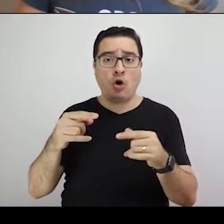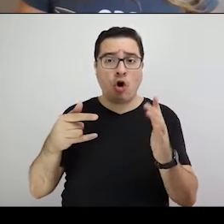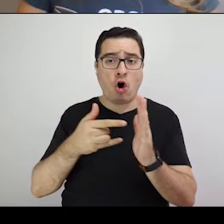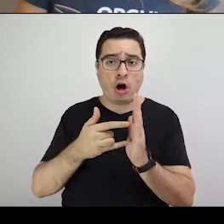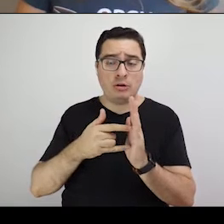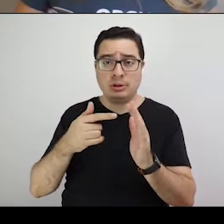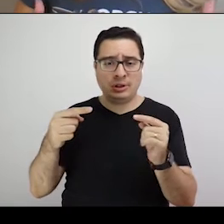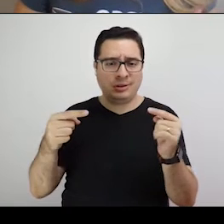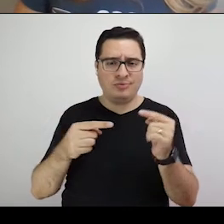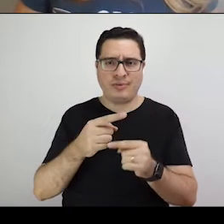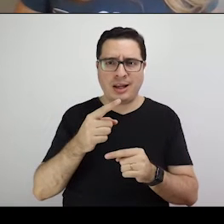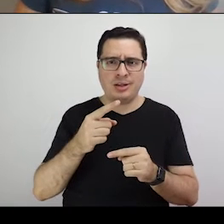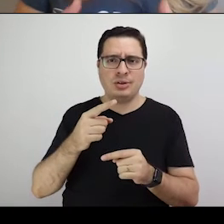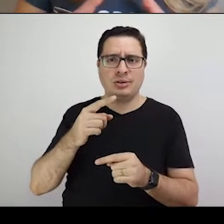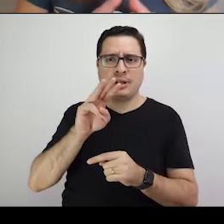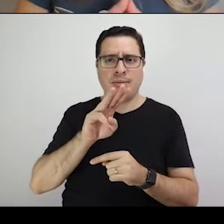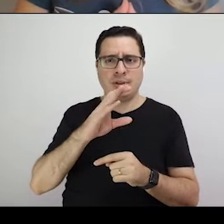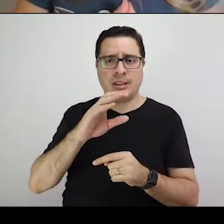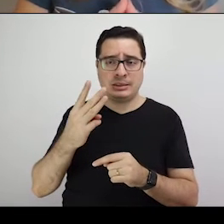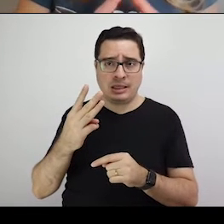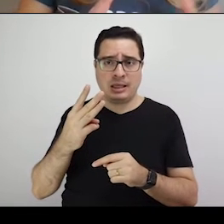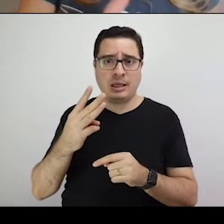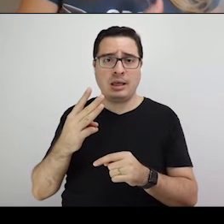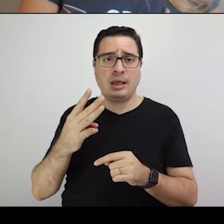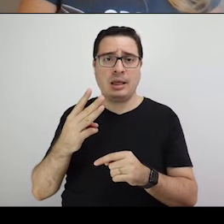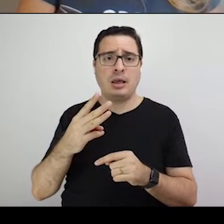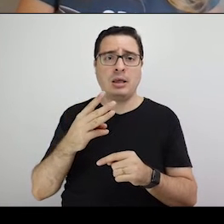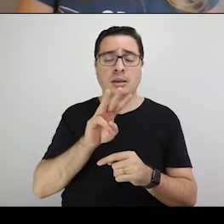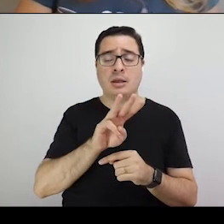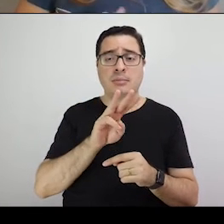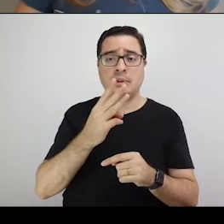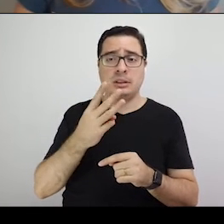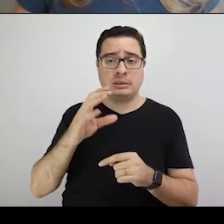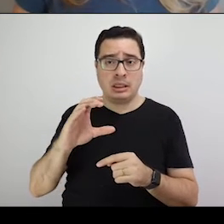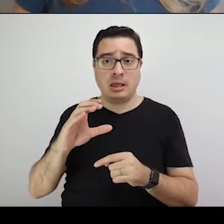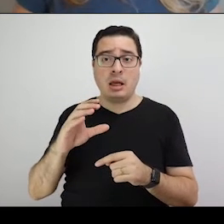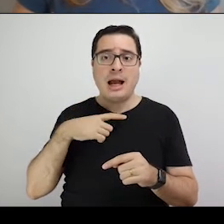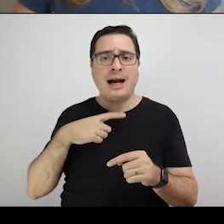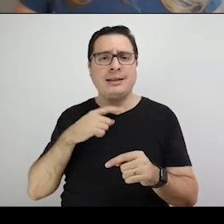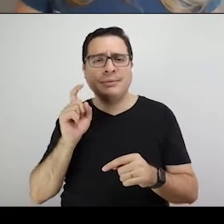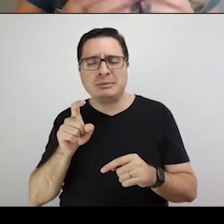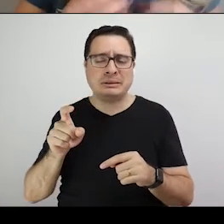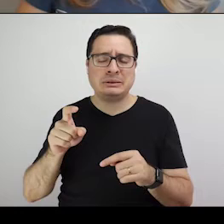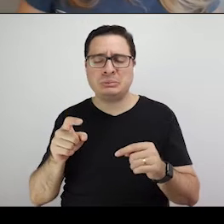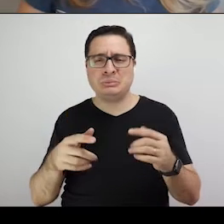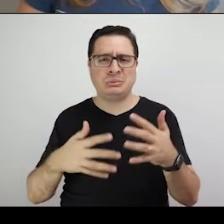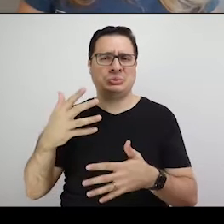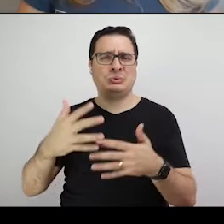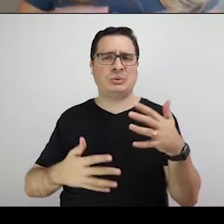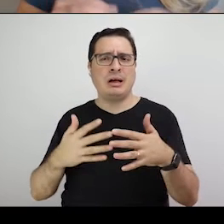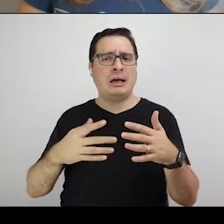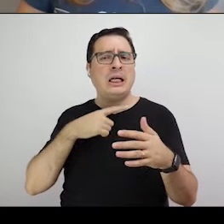do W3C, elas apresentam comportamentos imprevisíveis, e na maioria das vezes elas